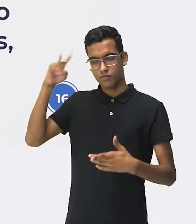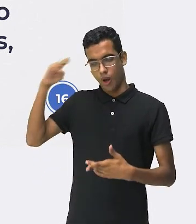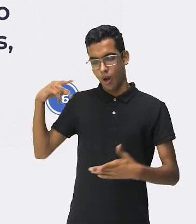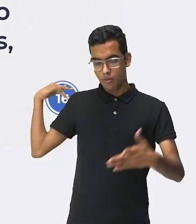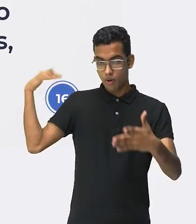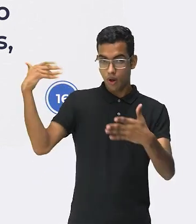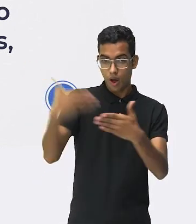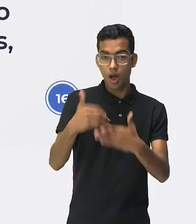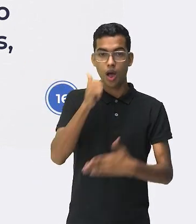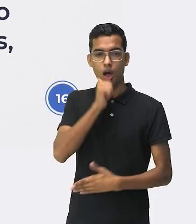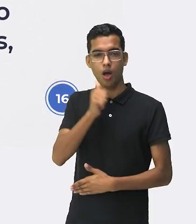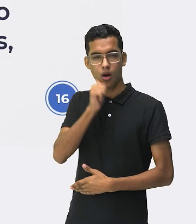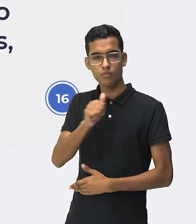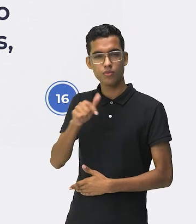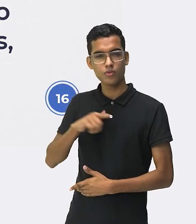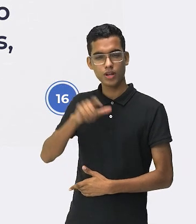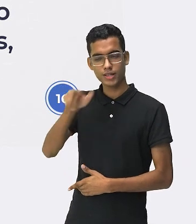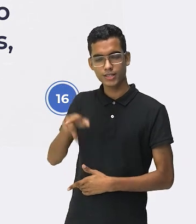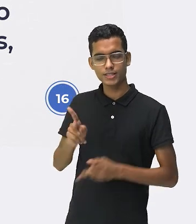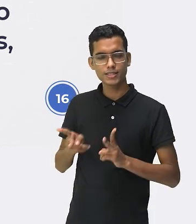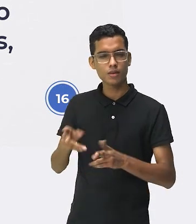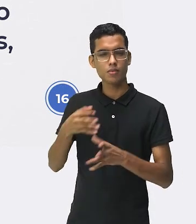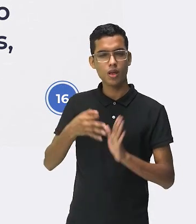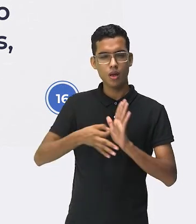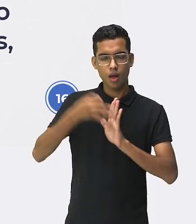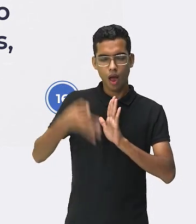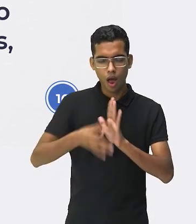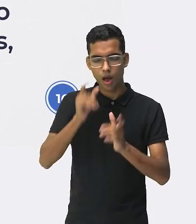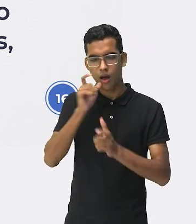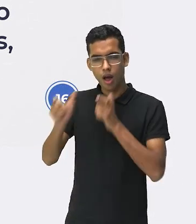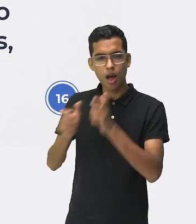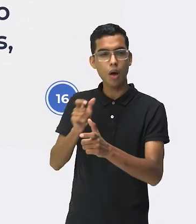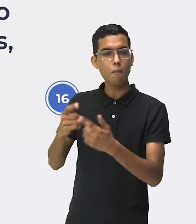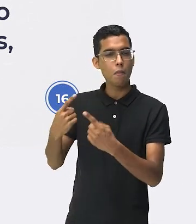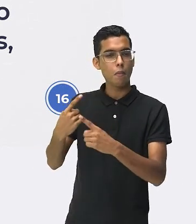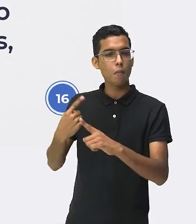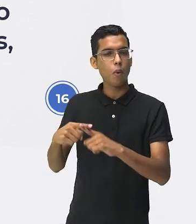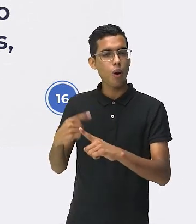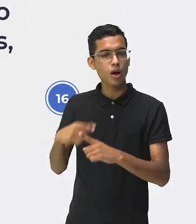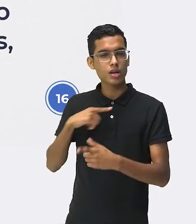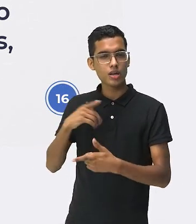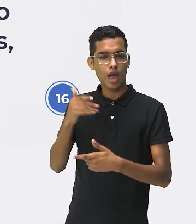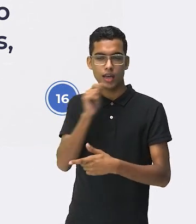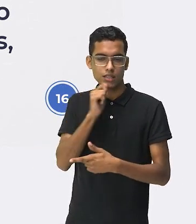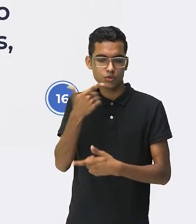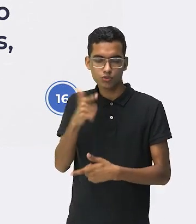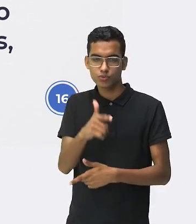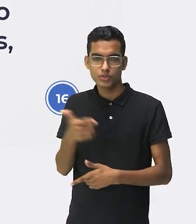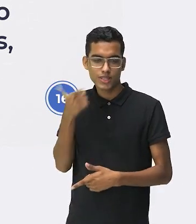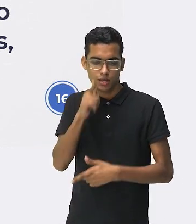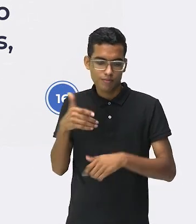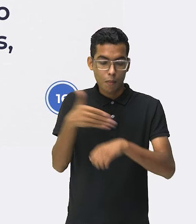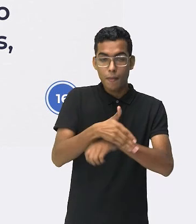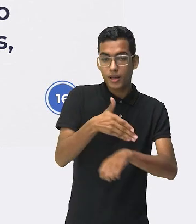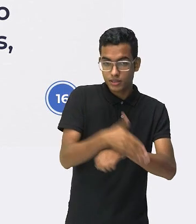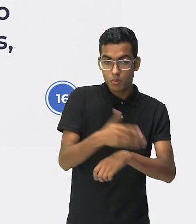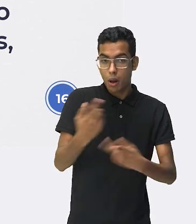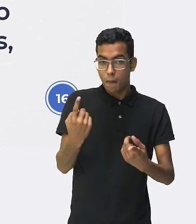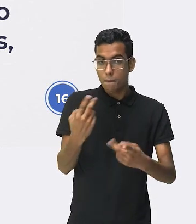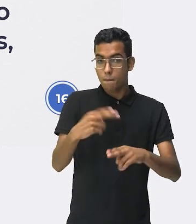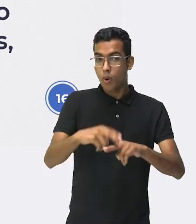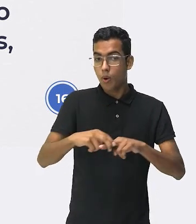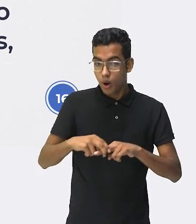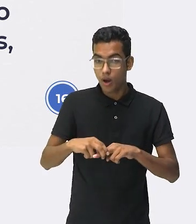conquista de seus direitos fundamentais de participação. E essa participação ela cresceu ao mesmo tempo em que se acentuaram os